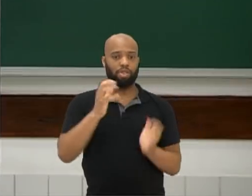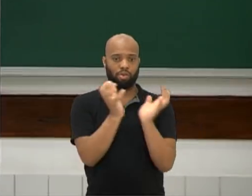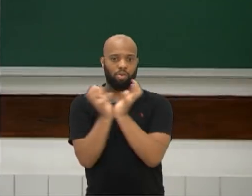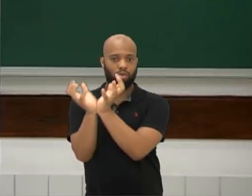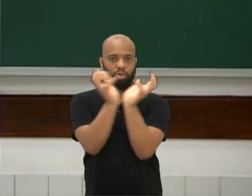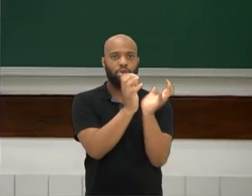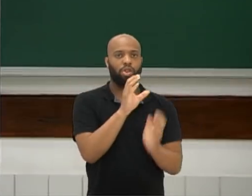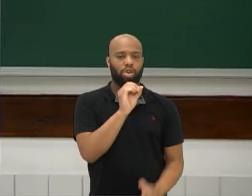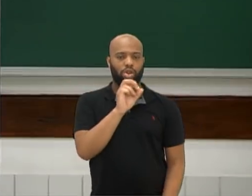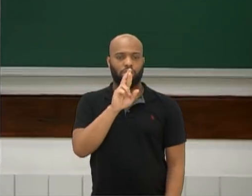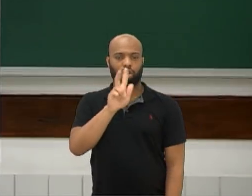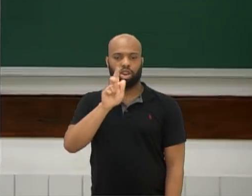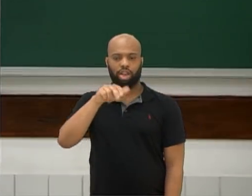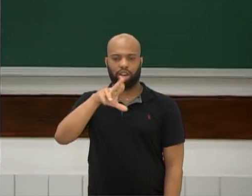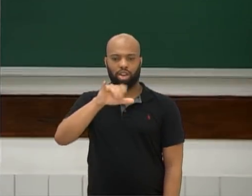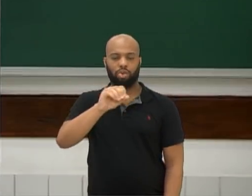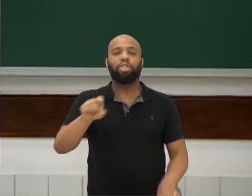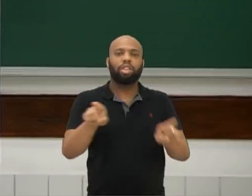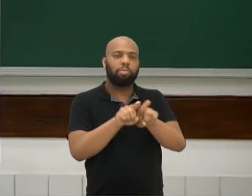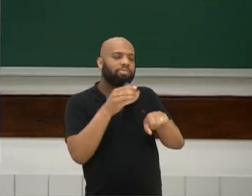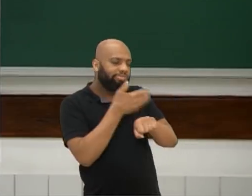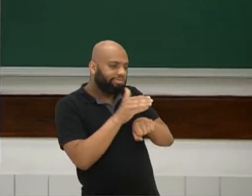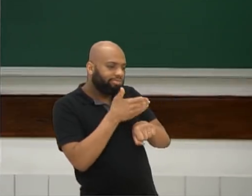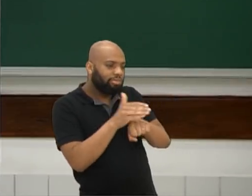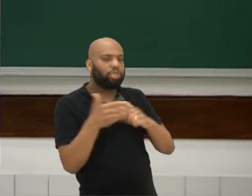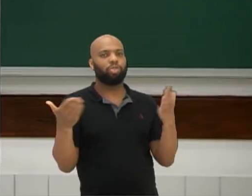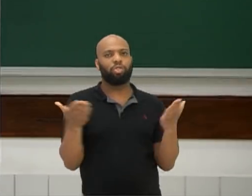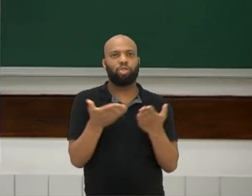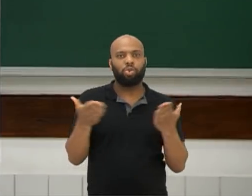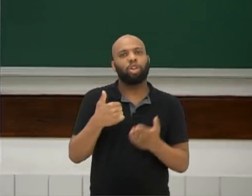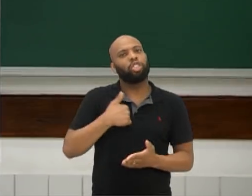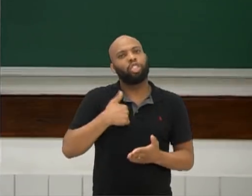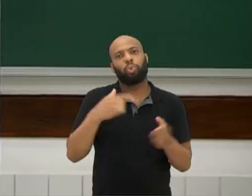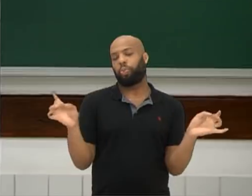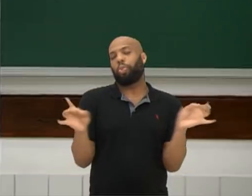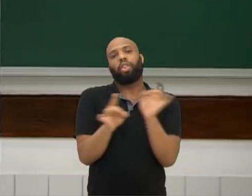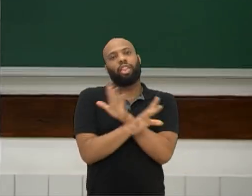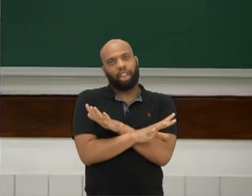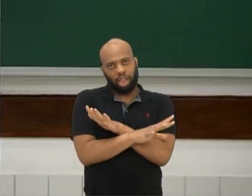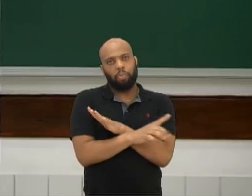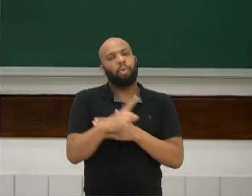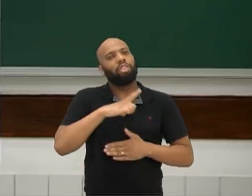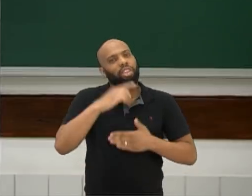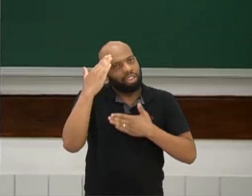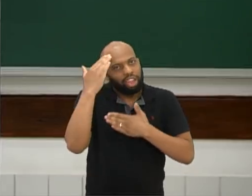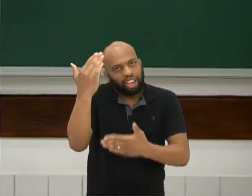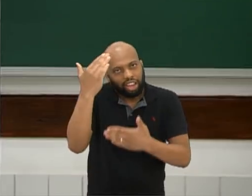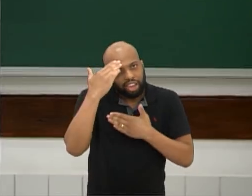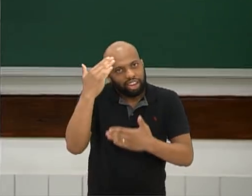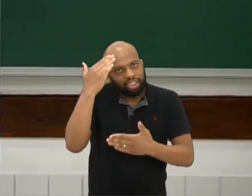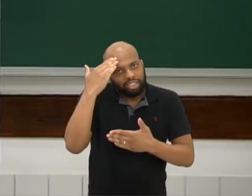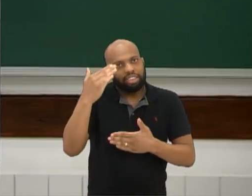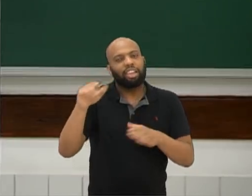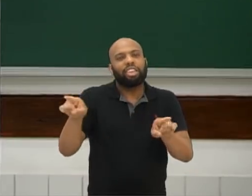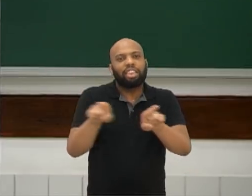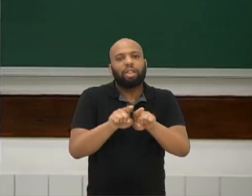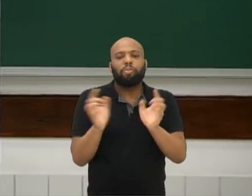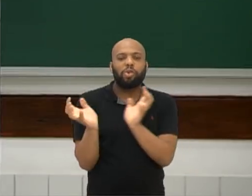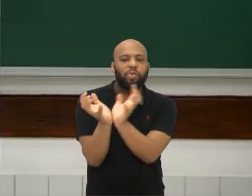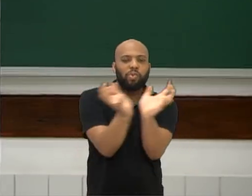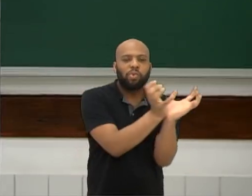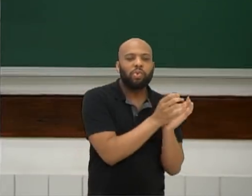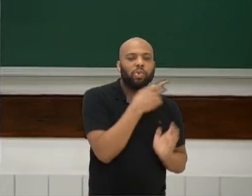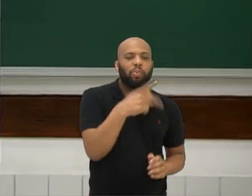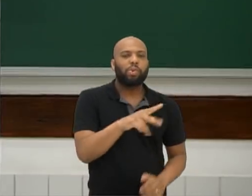além, obviamente, dos exercícios para praticar. Da minha parte, senhoras e senhores, só tenho a agradecer essa produção maravilhosa